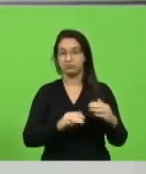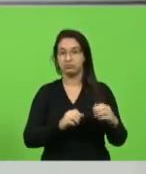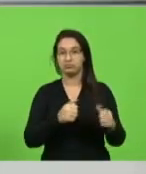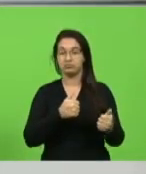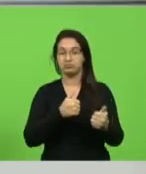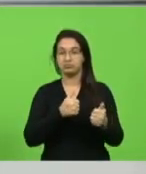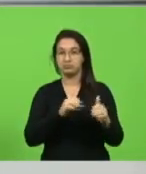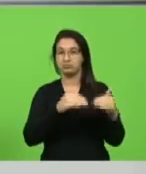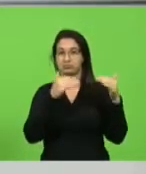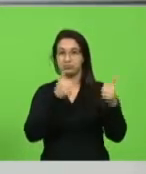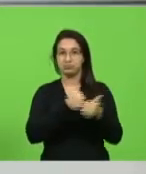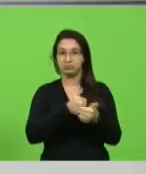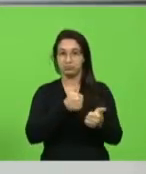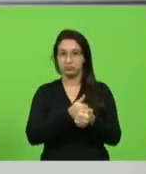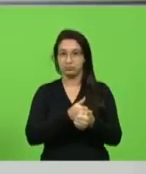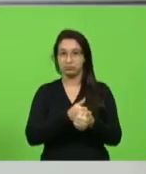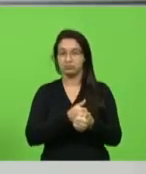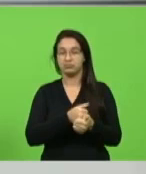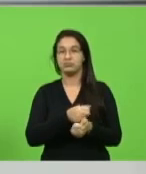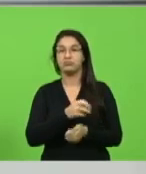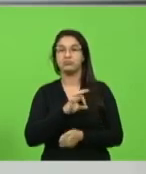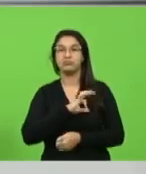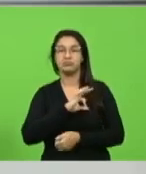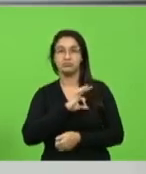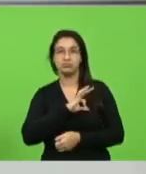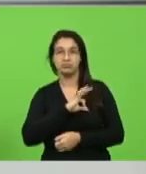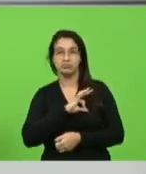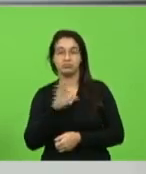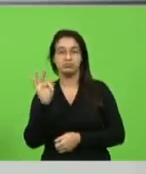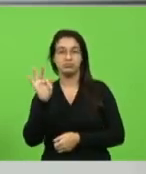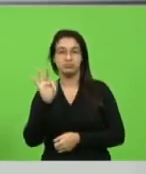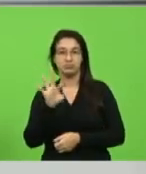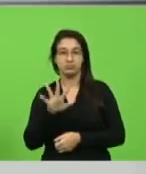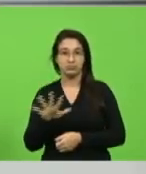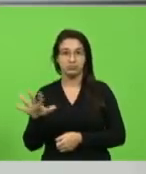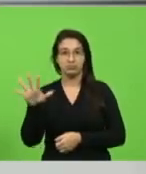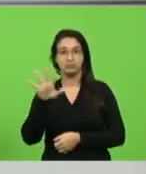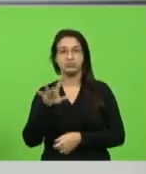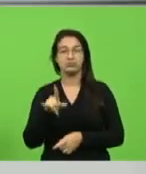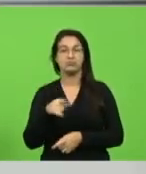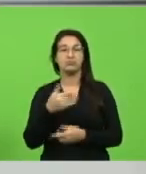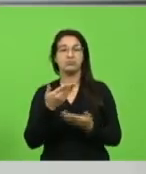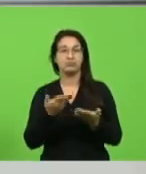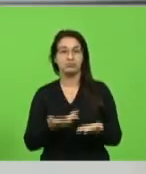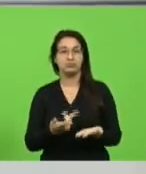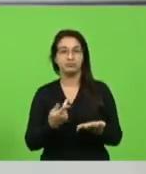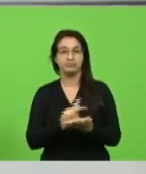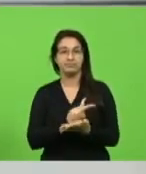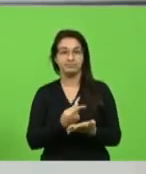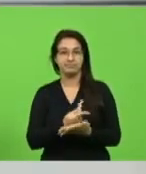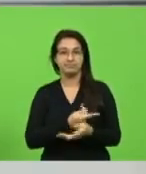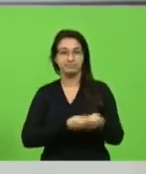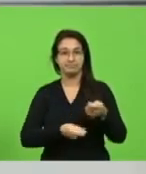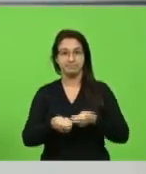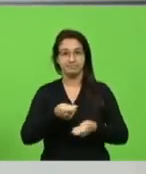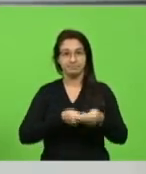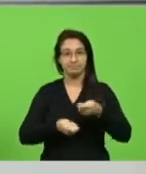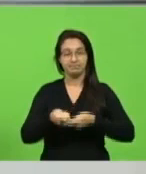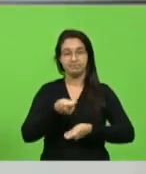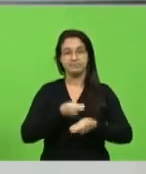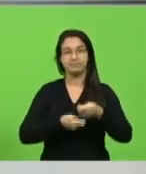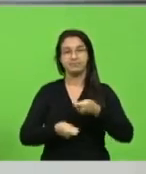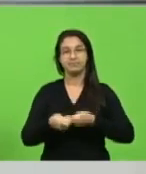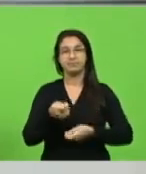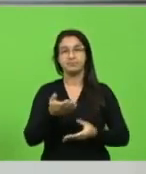do Ministério Público Federal e da Polícia Federal e as improbidades administrativas tratadas do